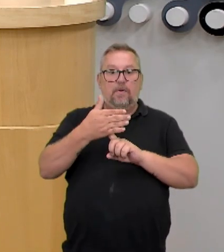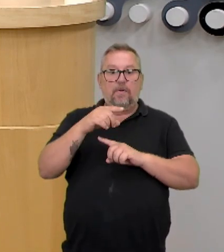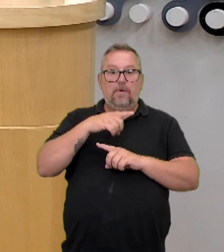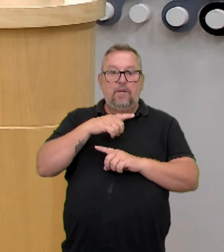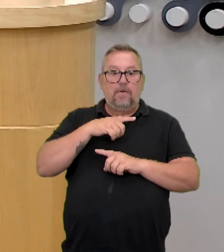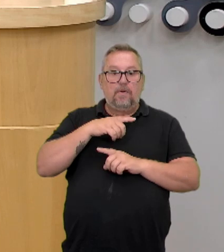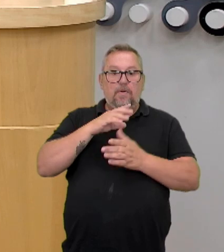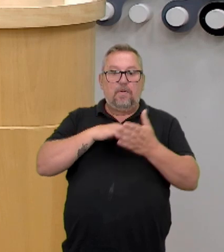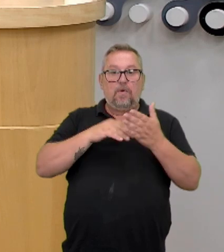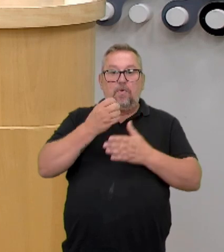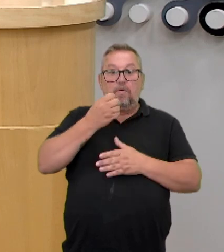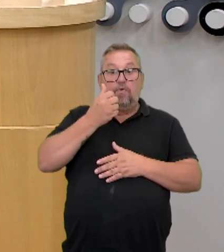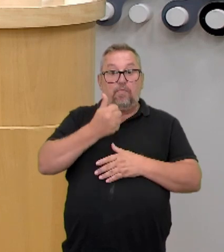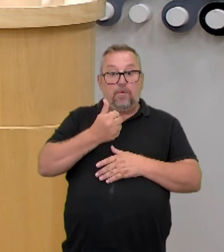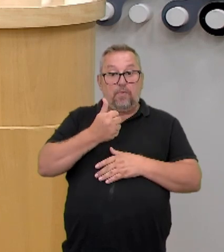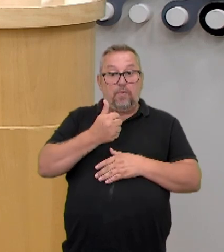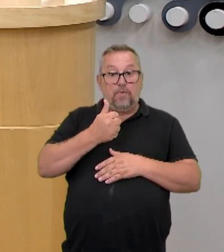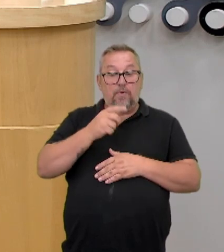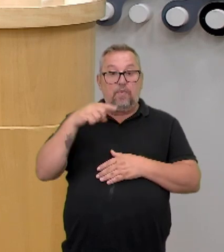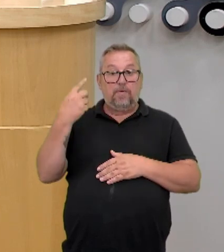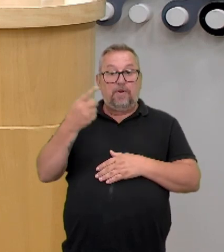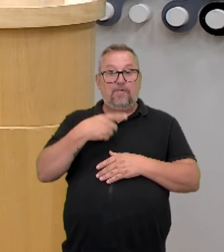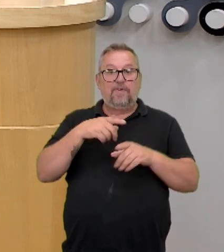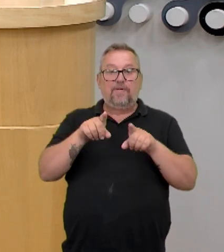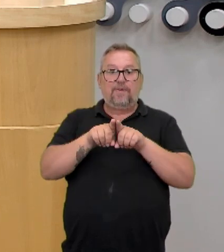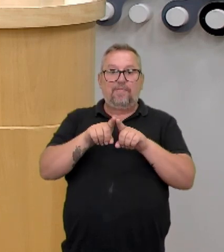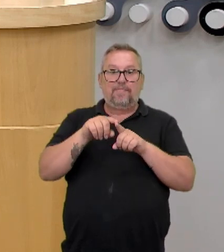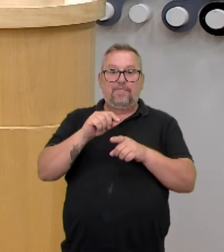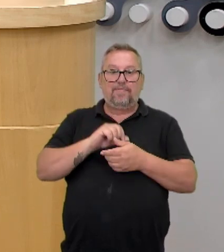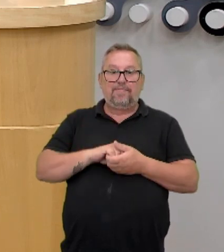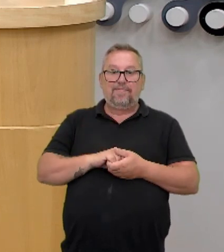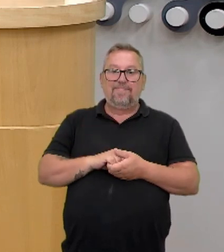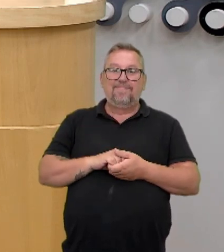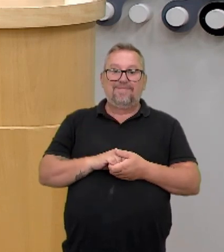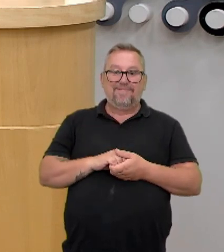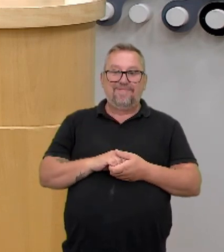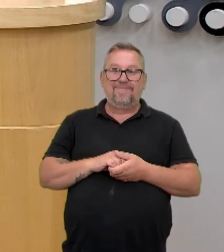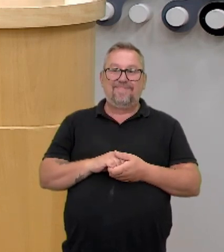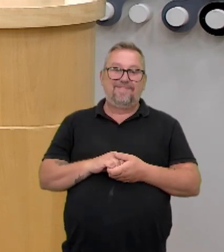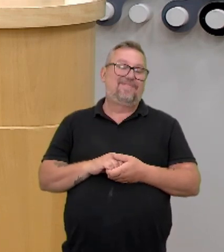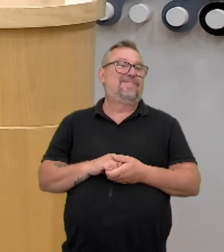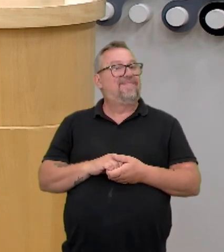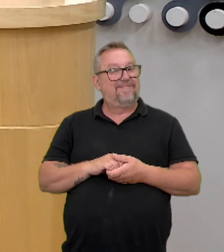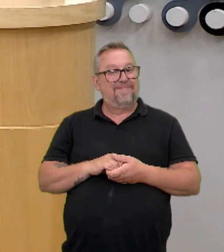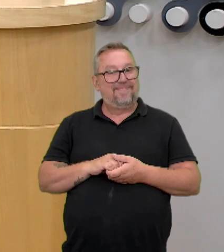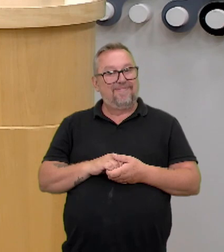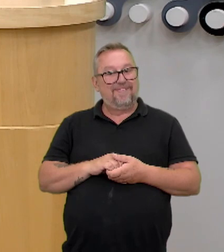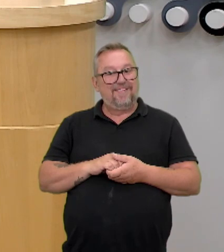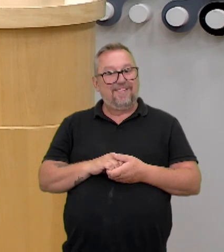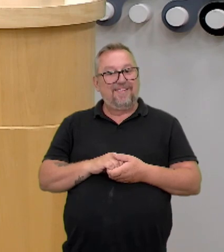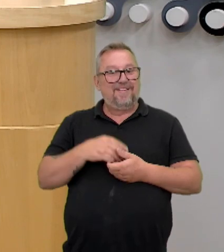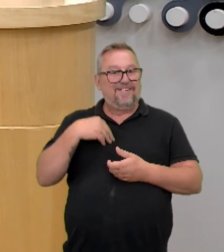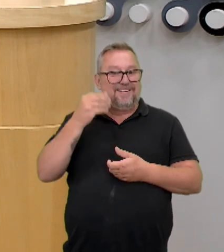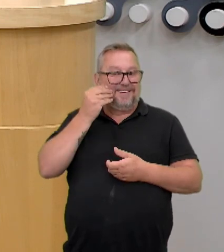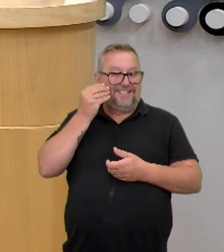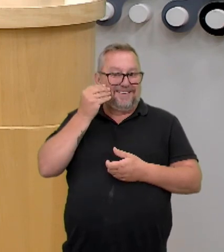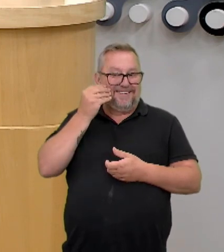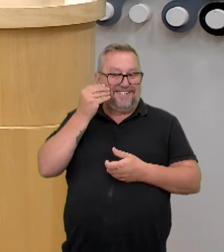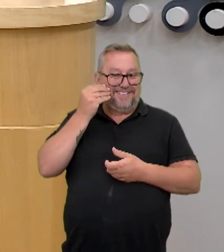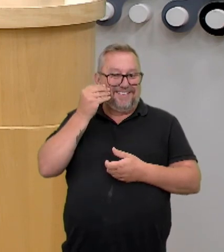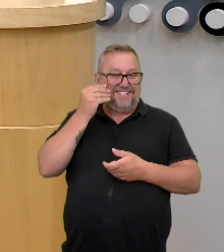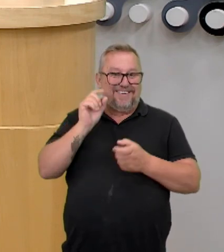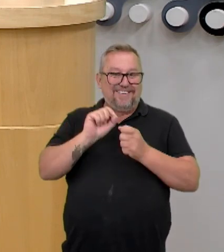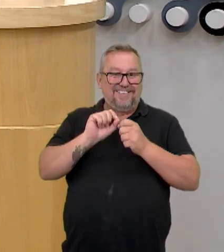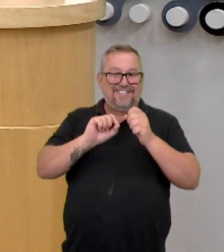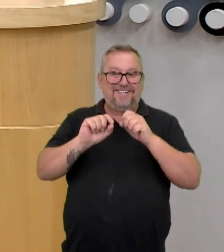isso de bom pra gente. Olha só o reloginho lá, não perdoa a gente, hein? Então, a gente tenta fazer, mas ó, tá vendo?